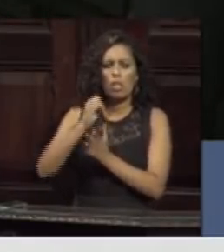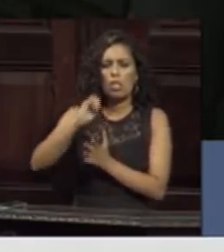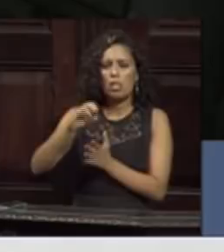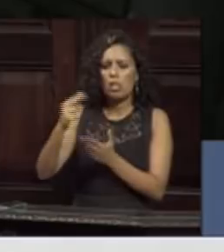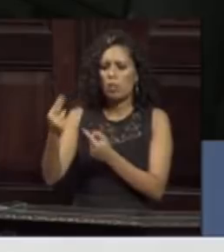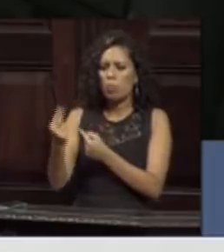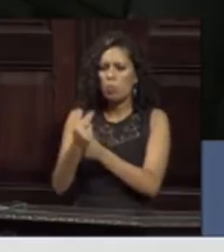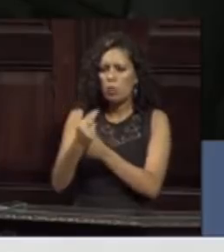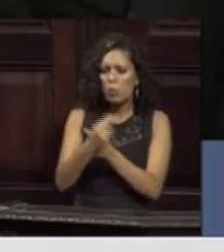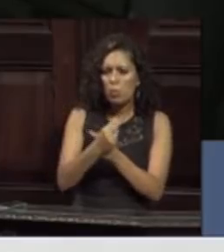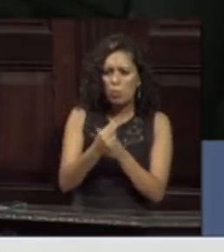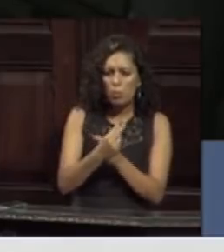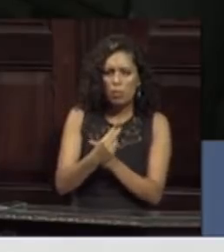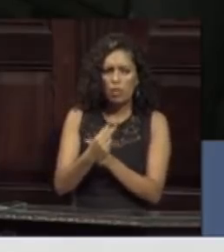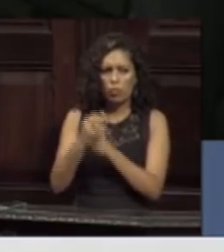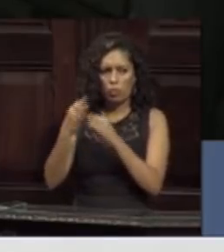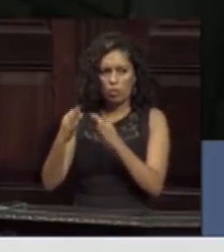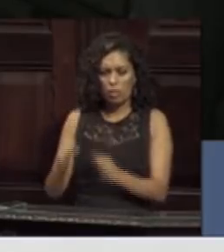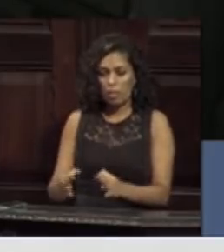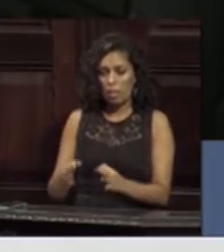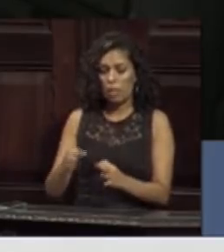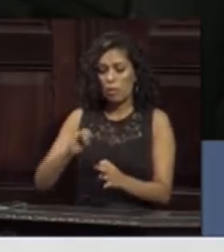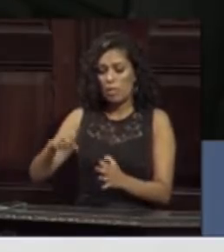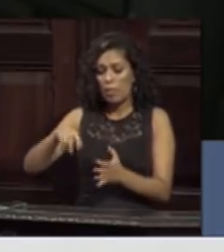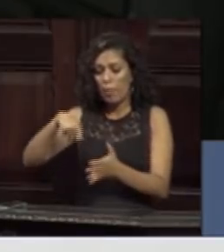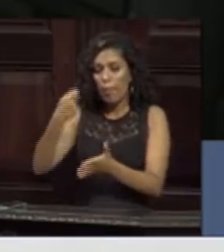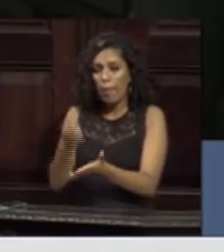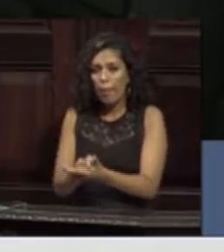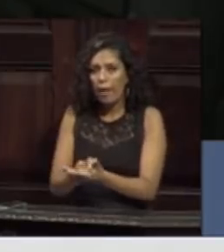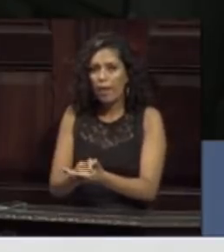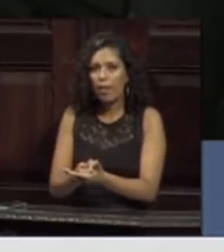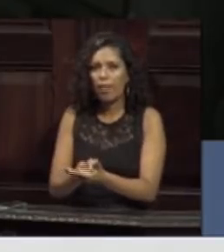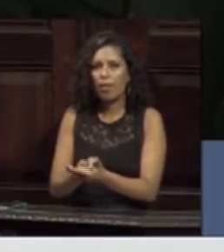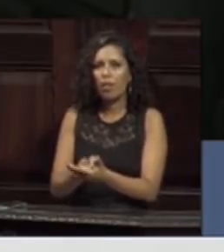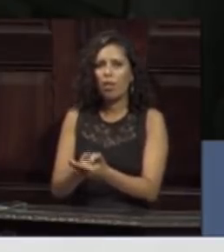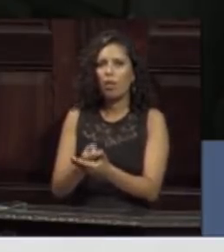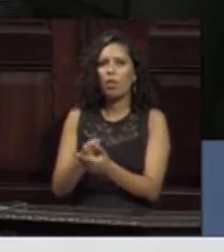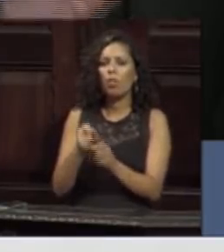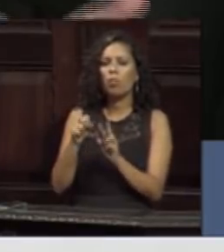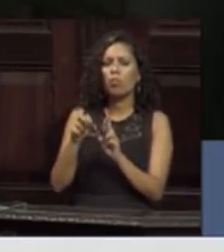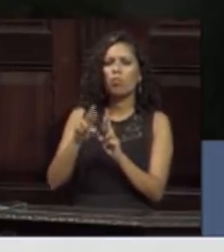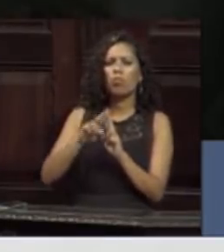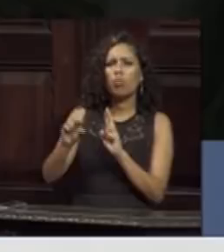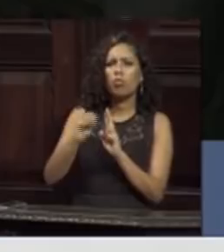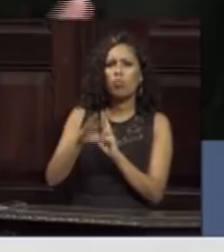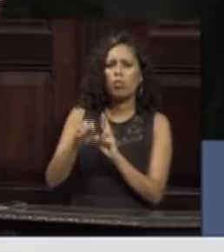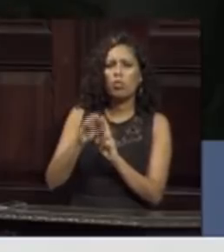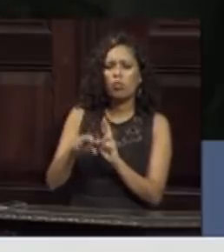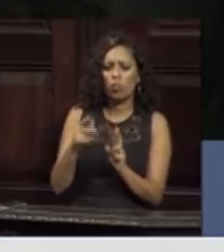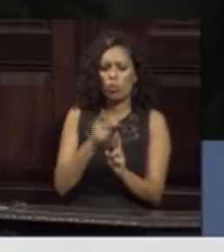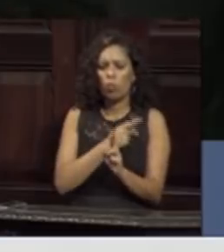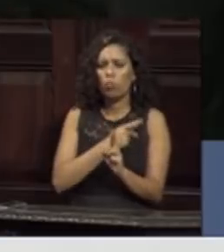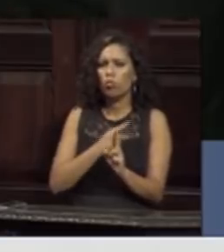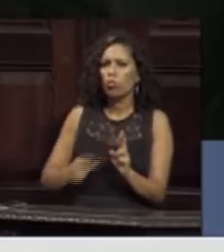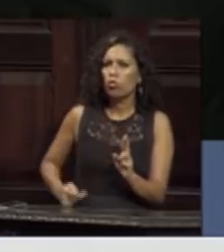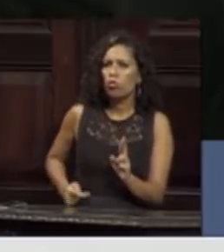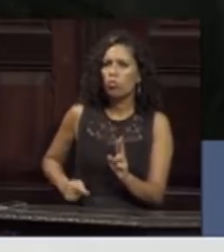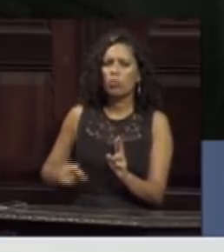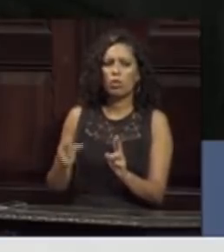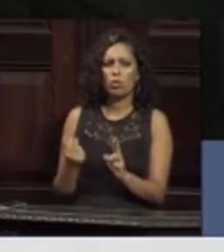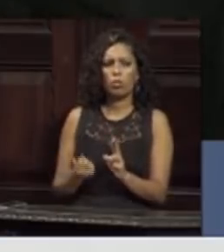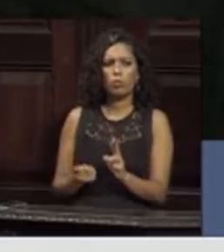sem que se pague o 13º do ano de 2017, emenda que eu apresentei, que foi aglutinada a emenda do deputado Jânio Mendes, sobre o processo